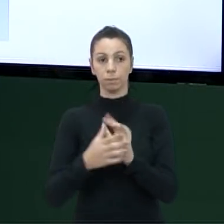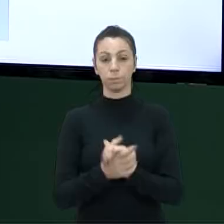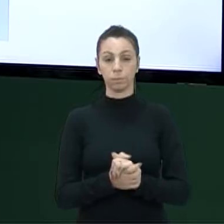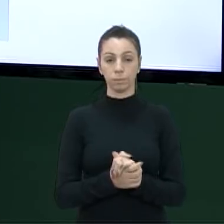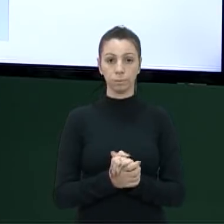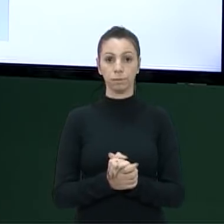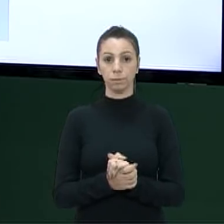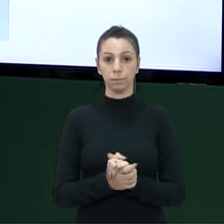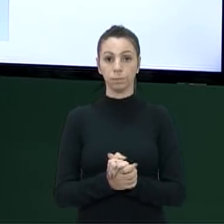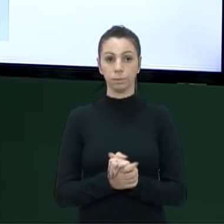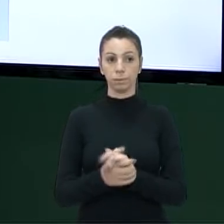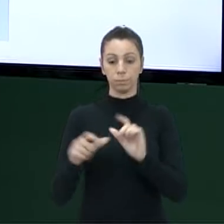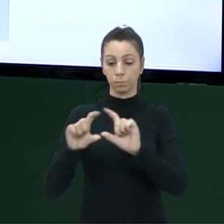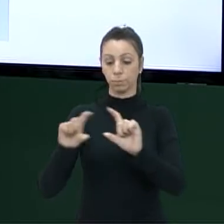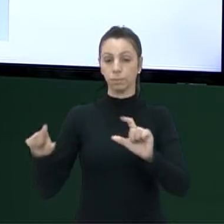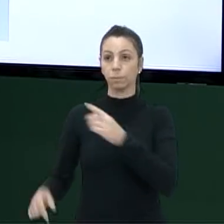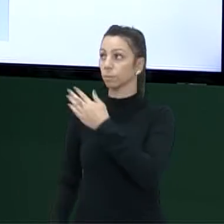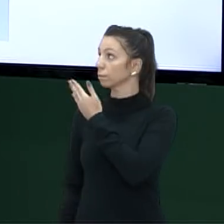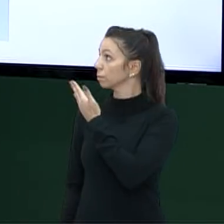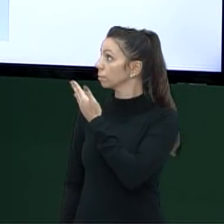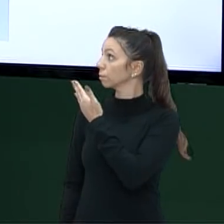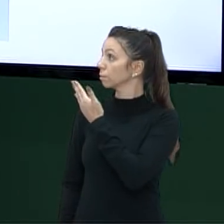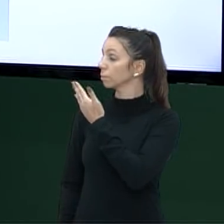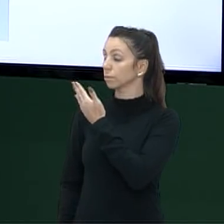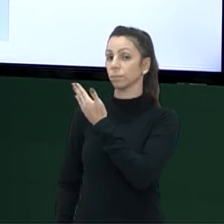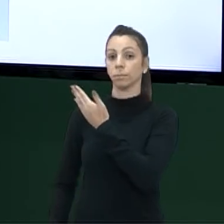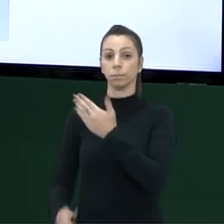essa equaçãozinha aqui, que nada que é mais que é o velho